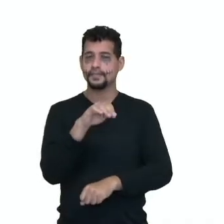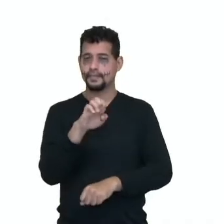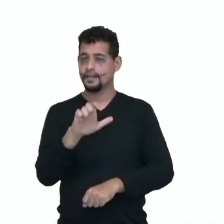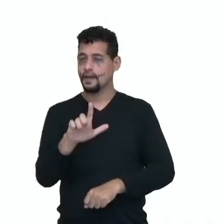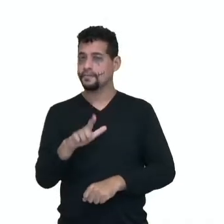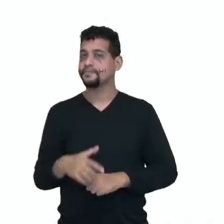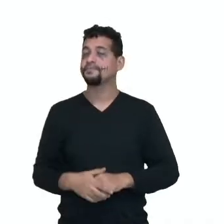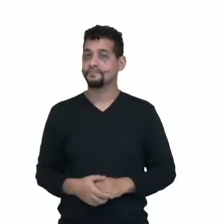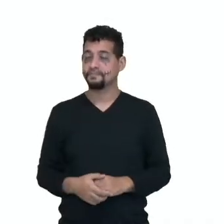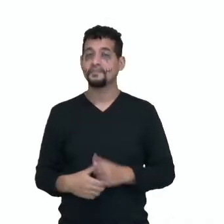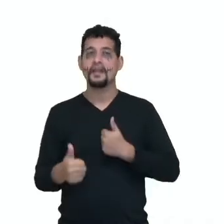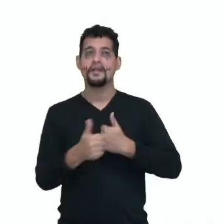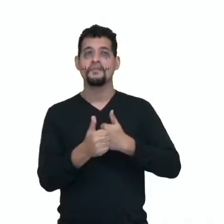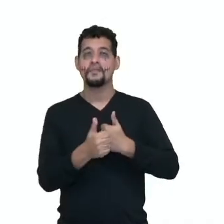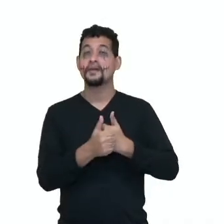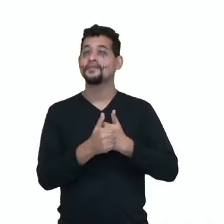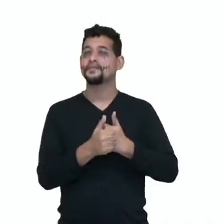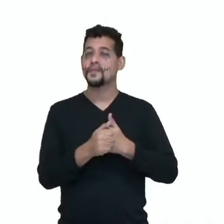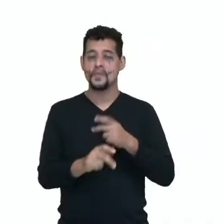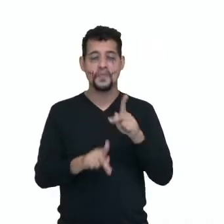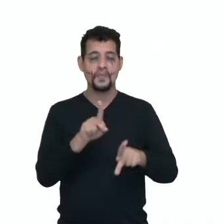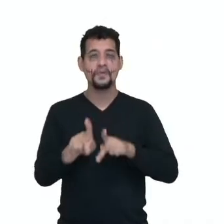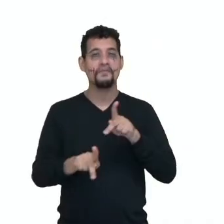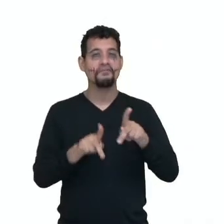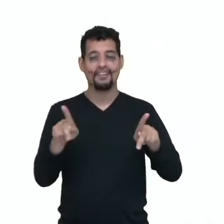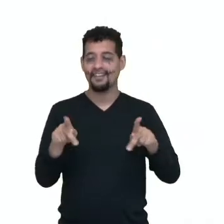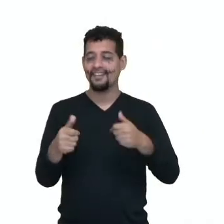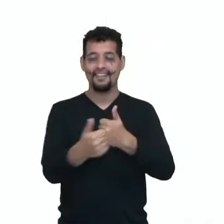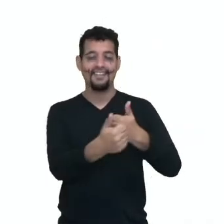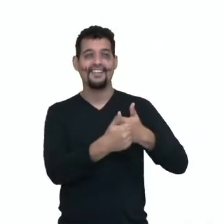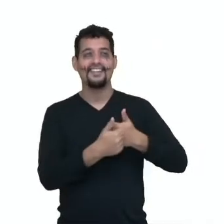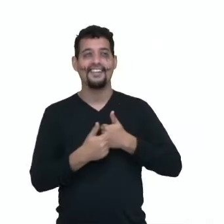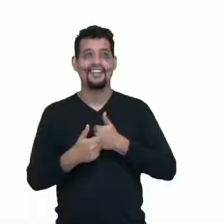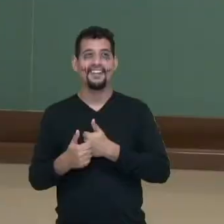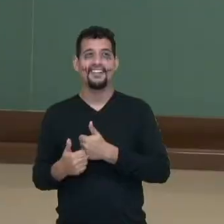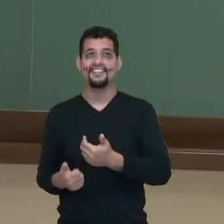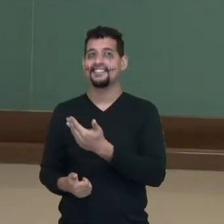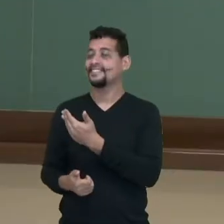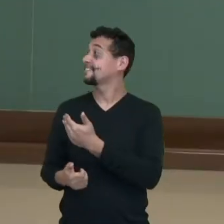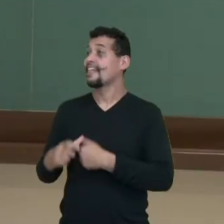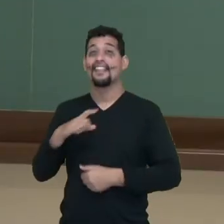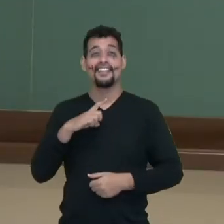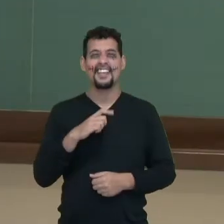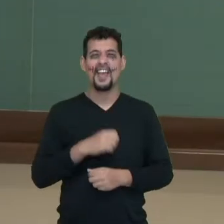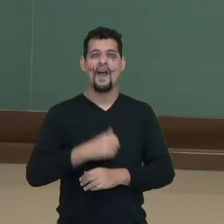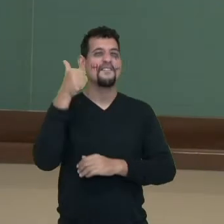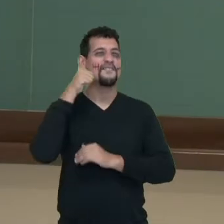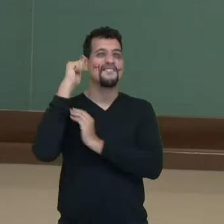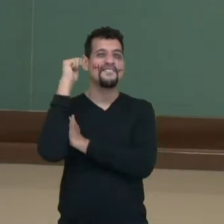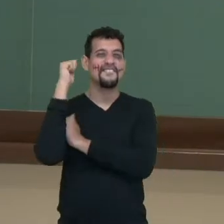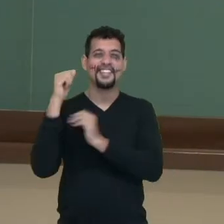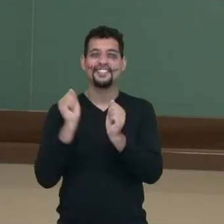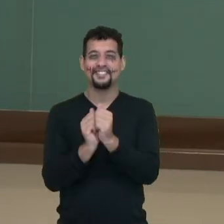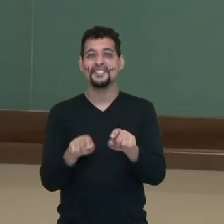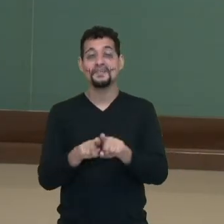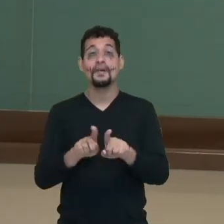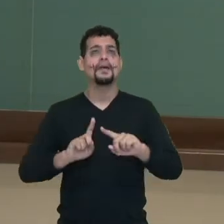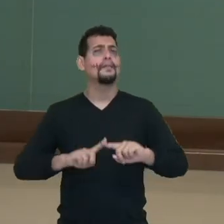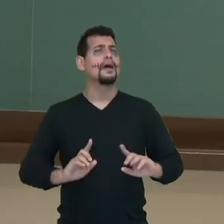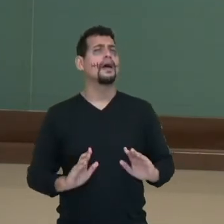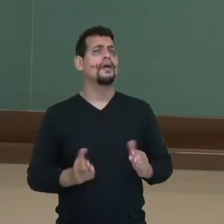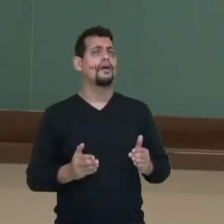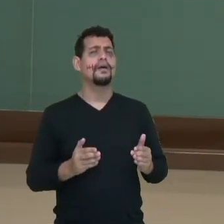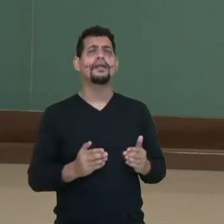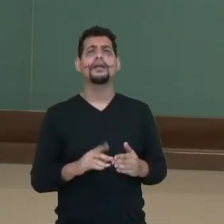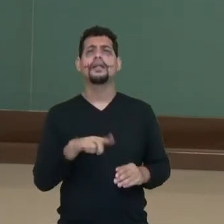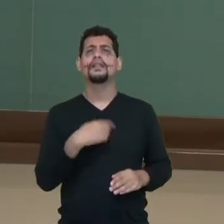ali, al lado del pueblo. Tenemos até a Frida Kahlo. ¿De acuerdo? Vamos a seguir. Ahora vamos